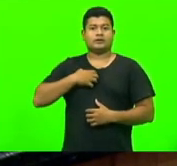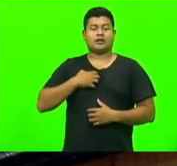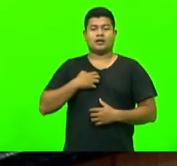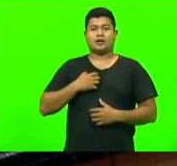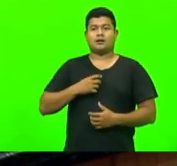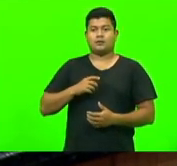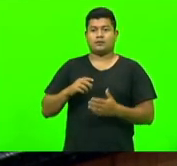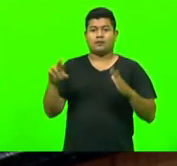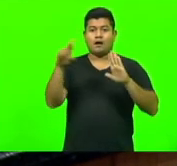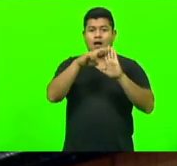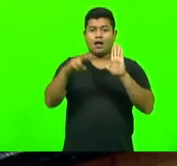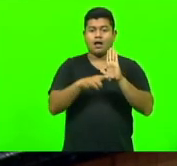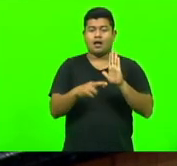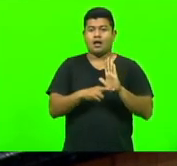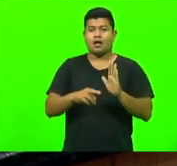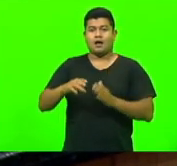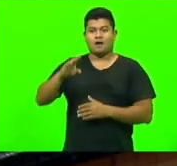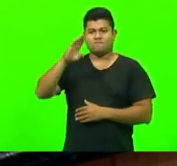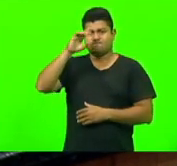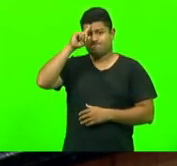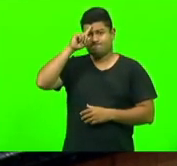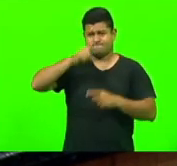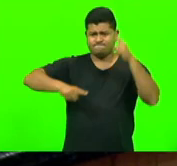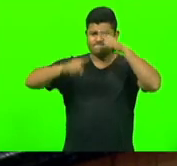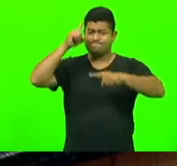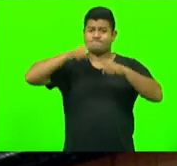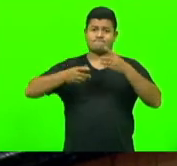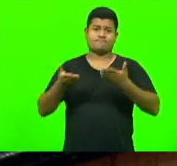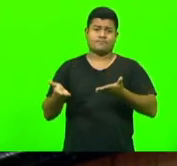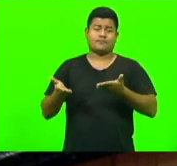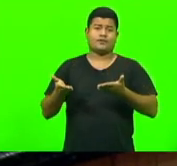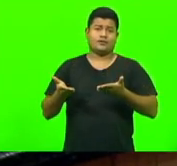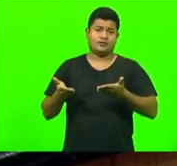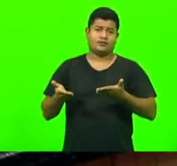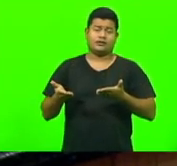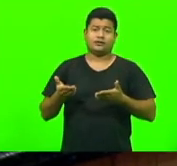forma. E que isso sirva para nós